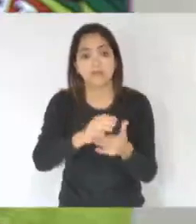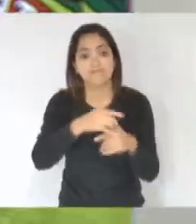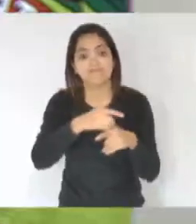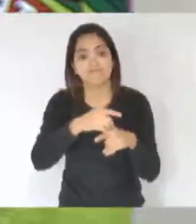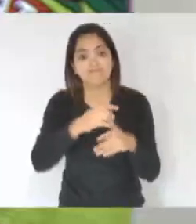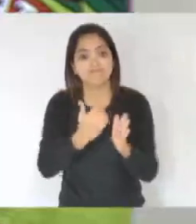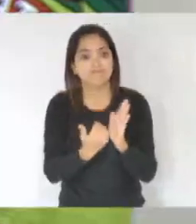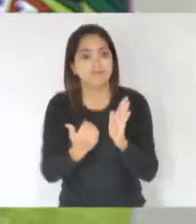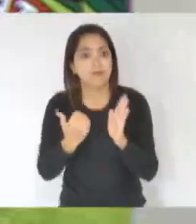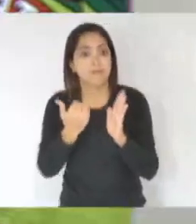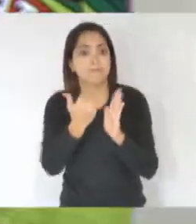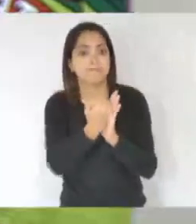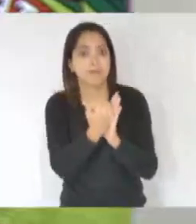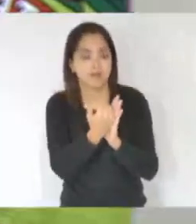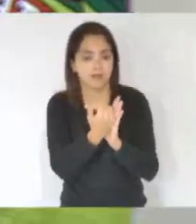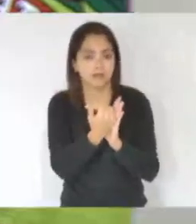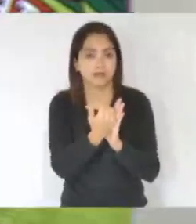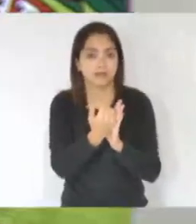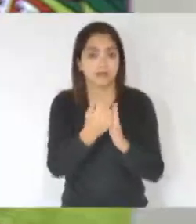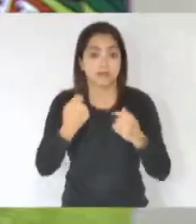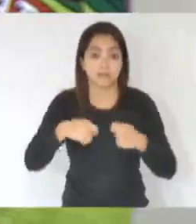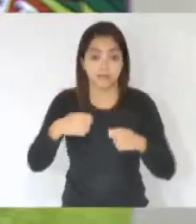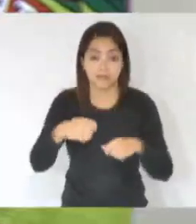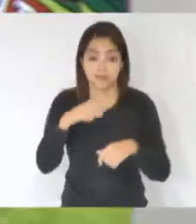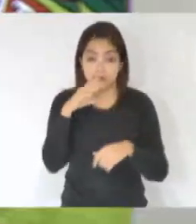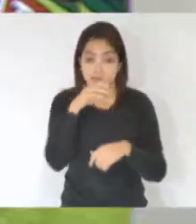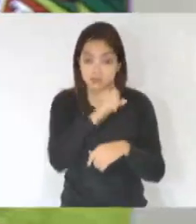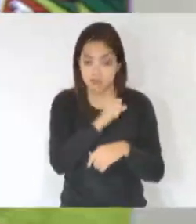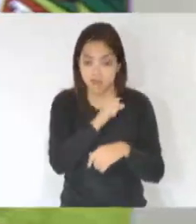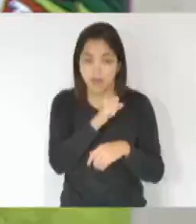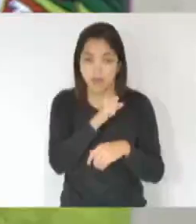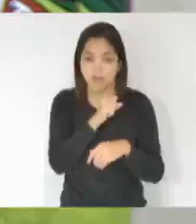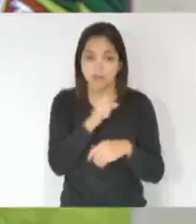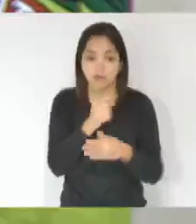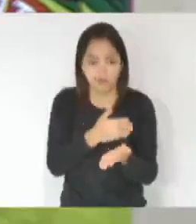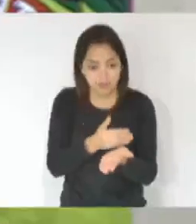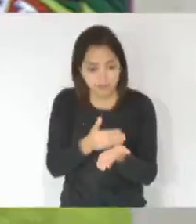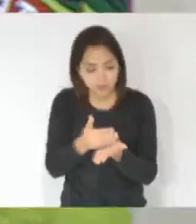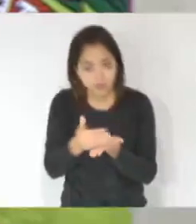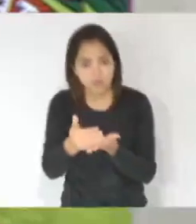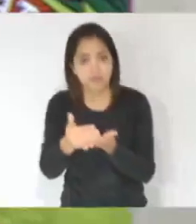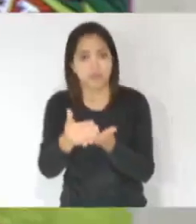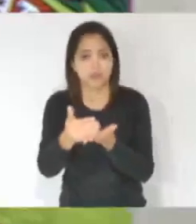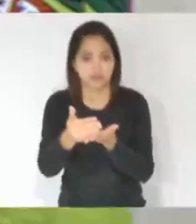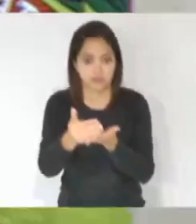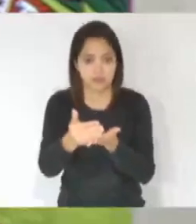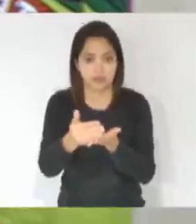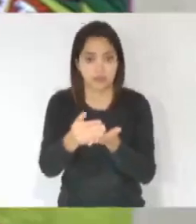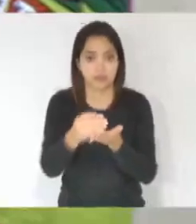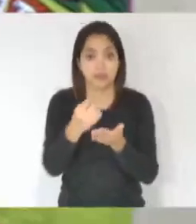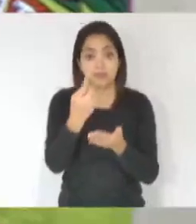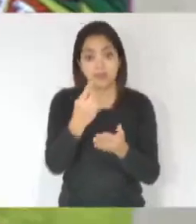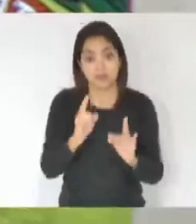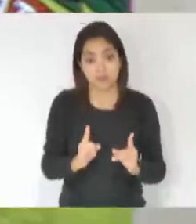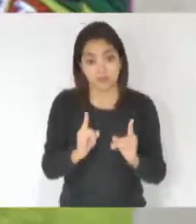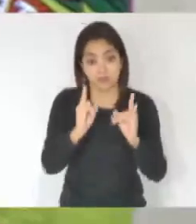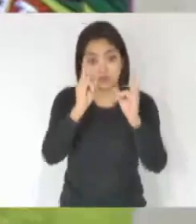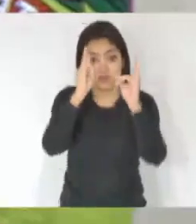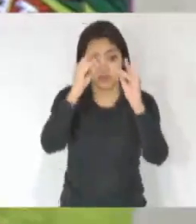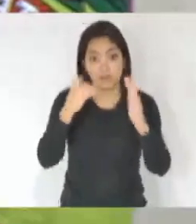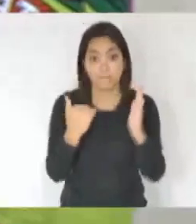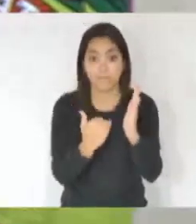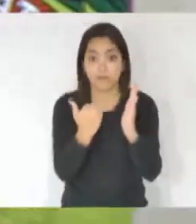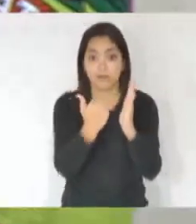mais emergentes para o funcionamento desses 15 andares, né, e mais